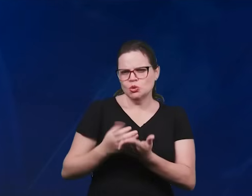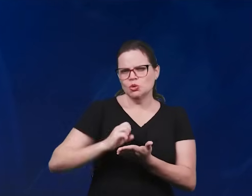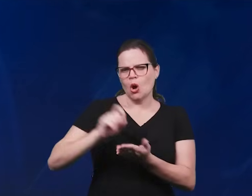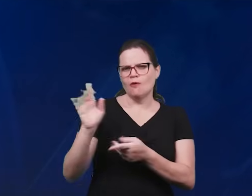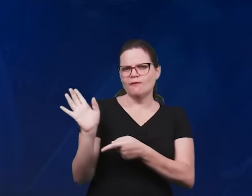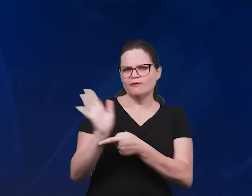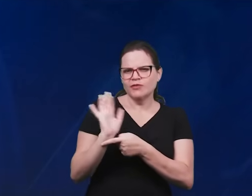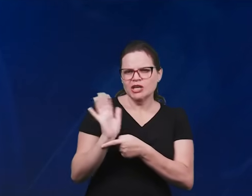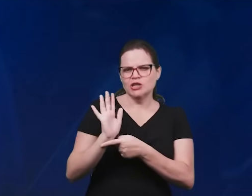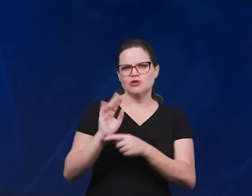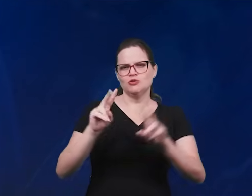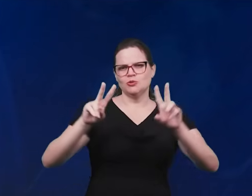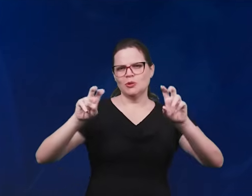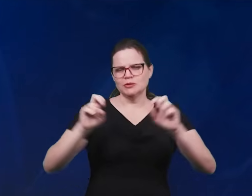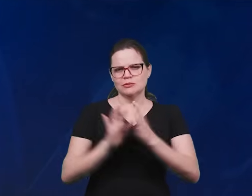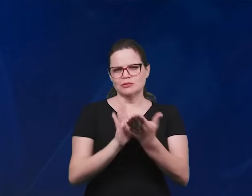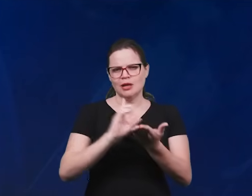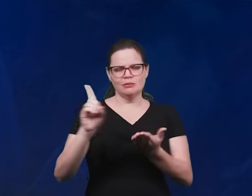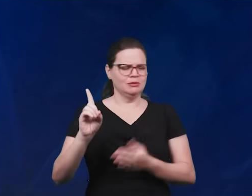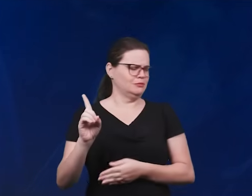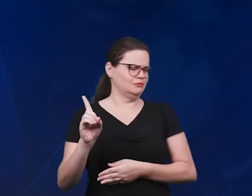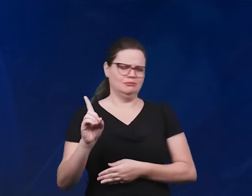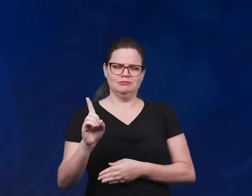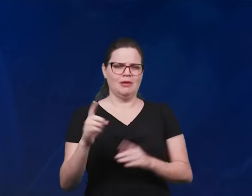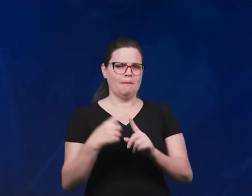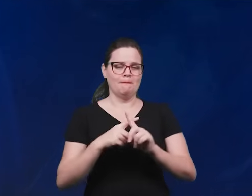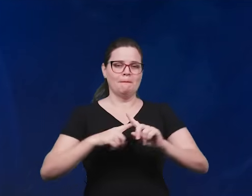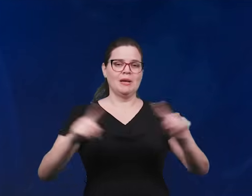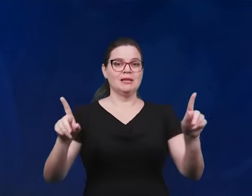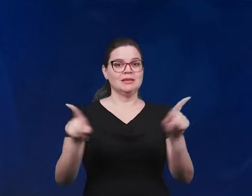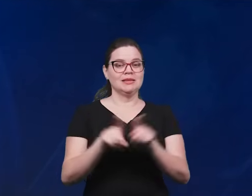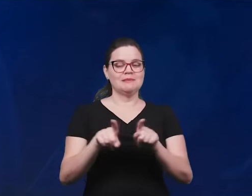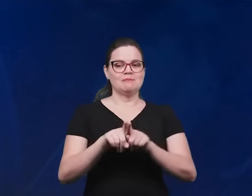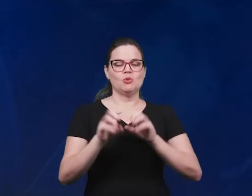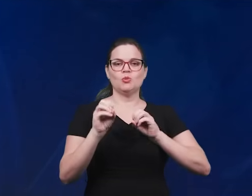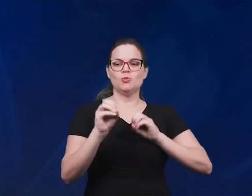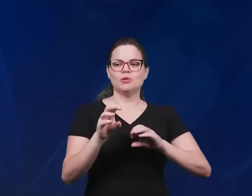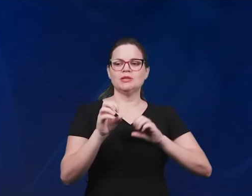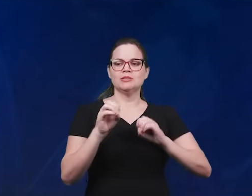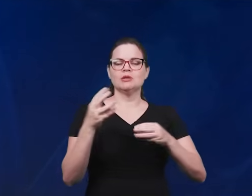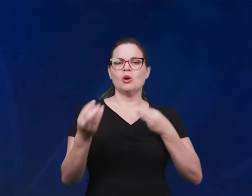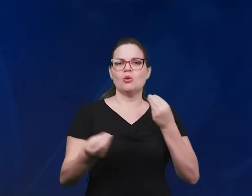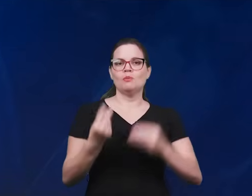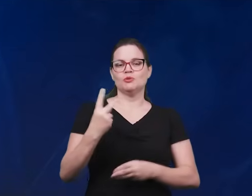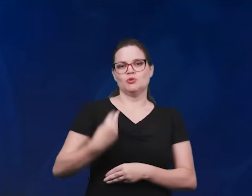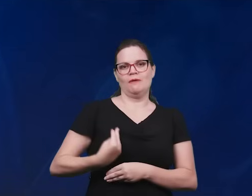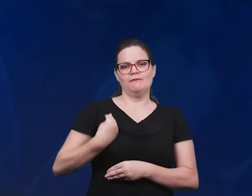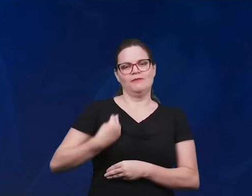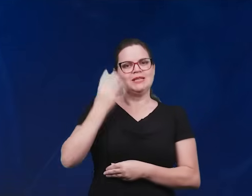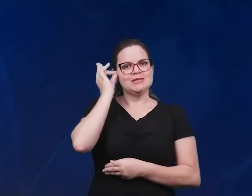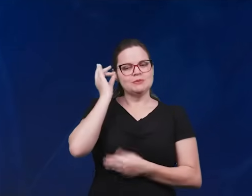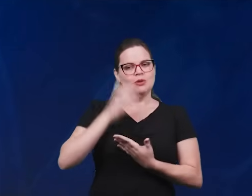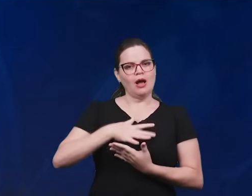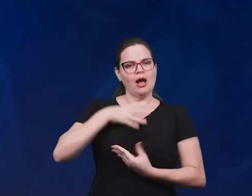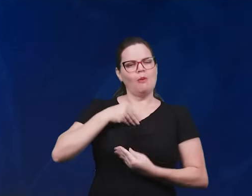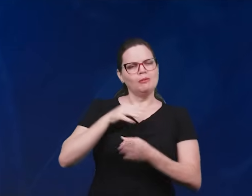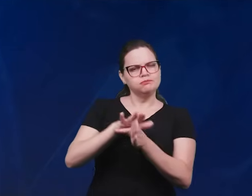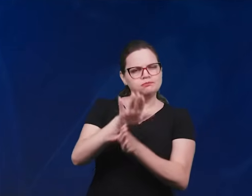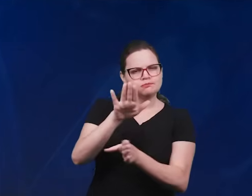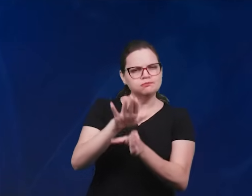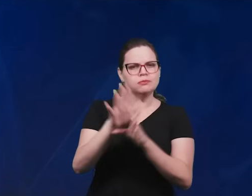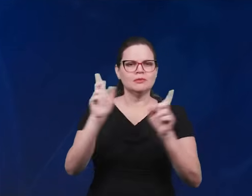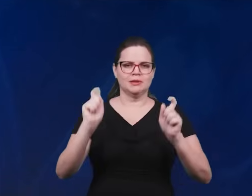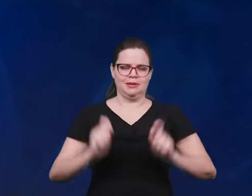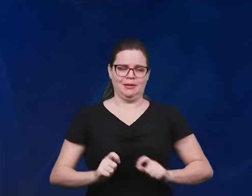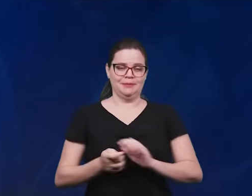documentário bíblico, mas, acima de tudo, um ensino de uma direção espiritual para a sua vida.